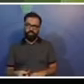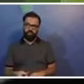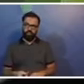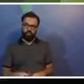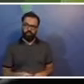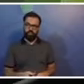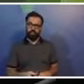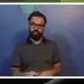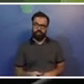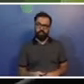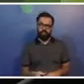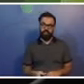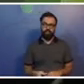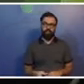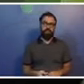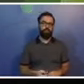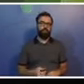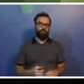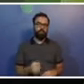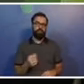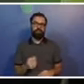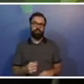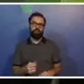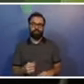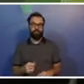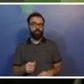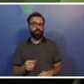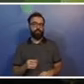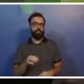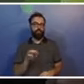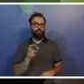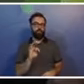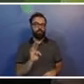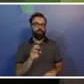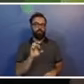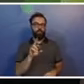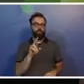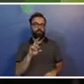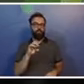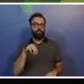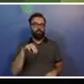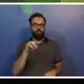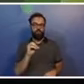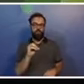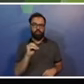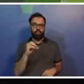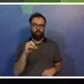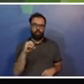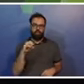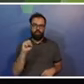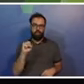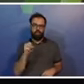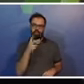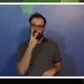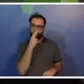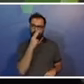aqui que são termos semelhantes? Termos semelhantes são